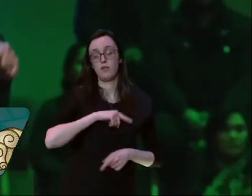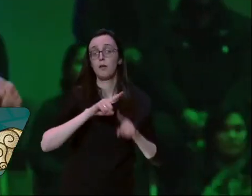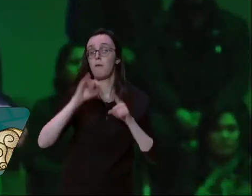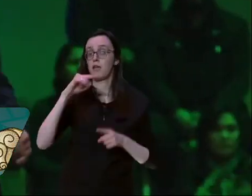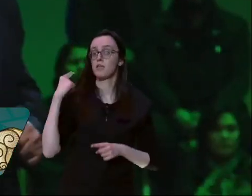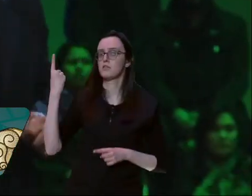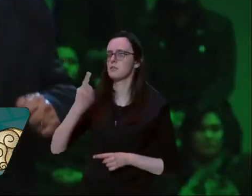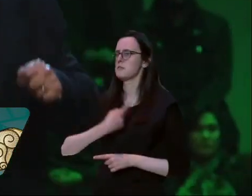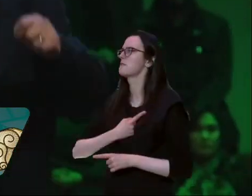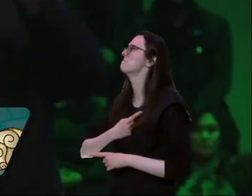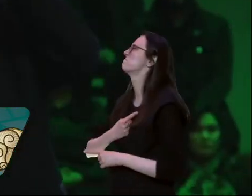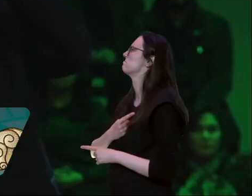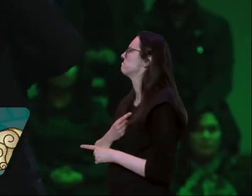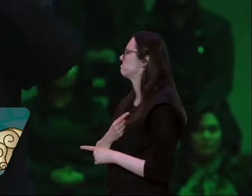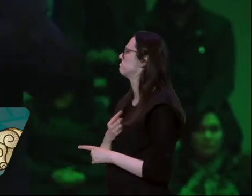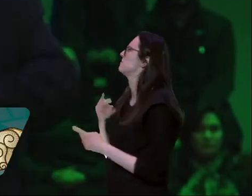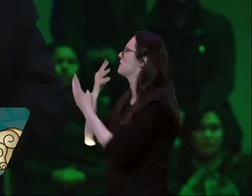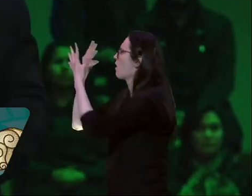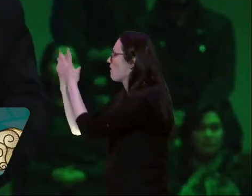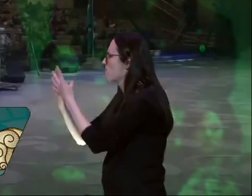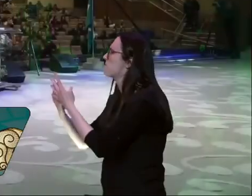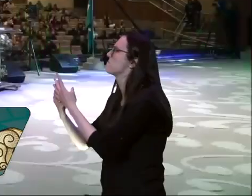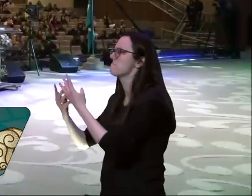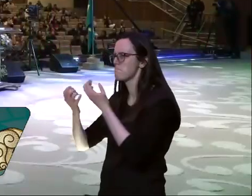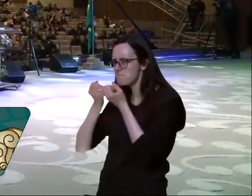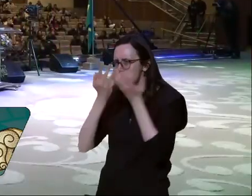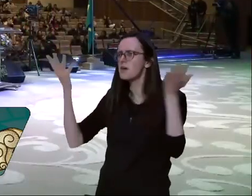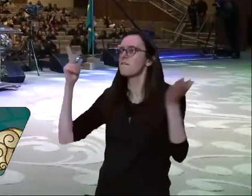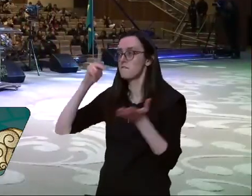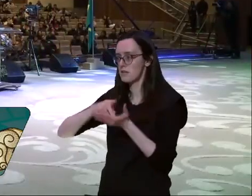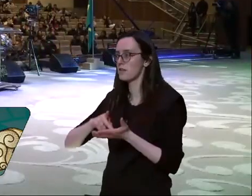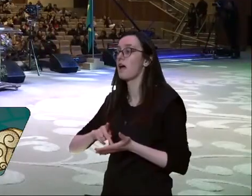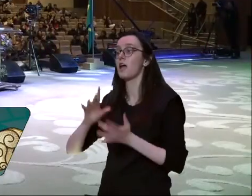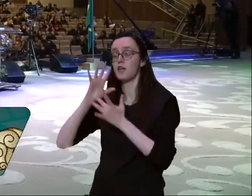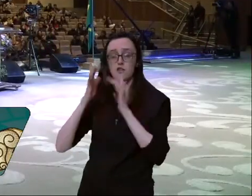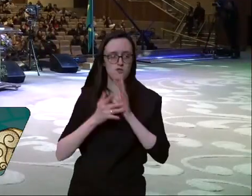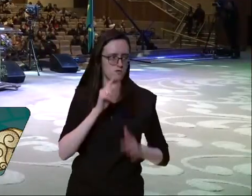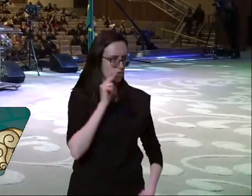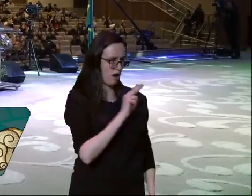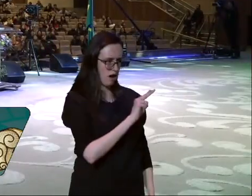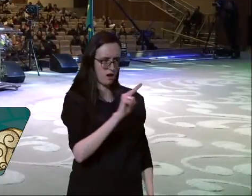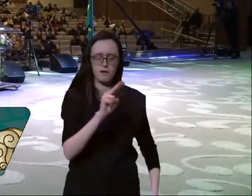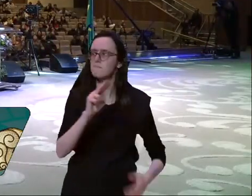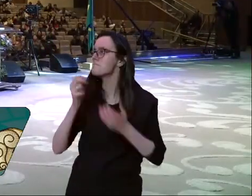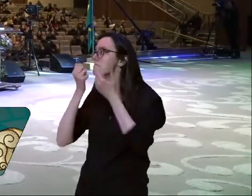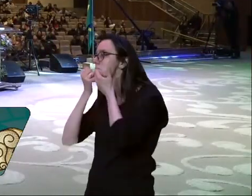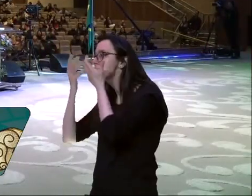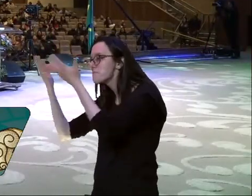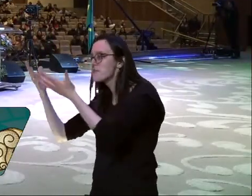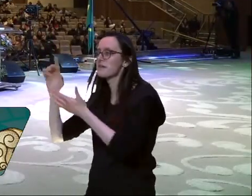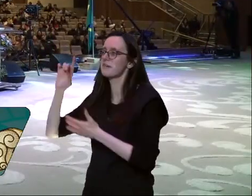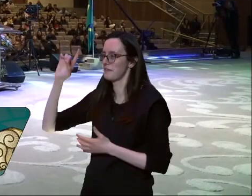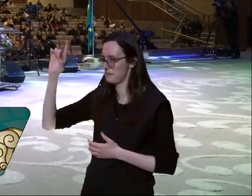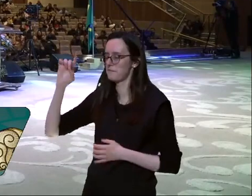nós confessarmos, Ele nos confessará diante do Pai que está nos céus.